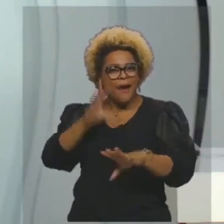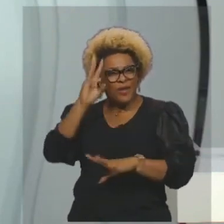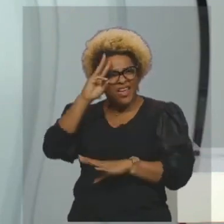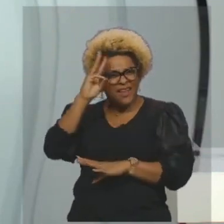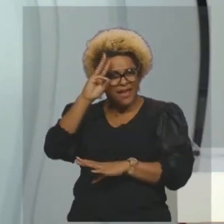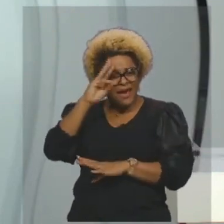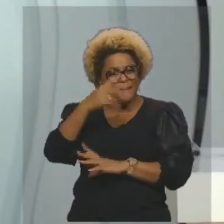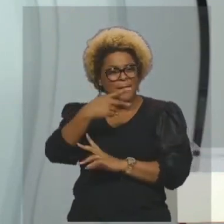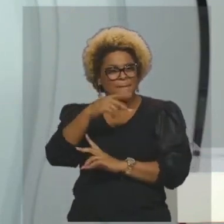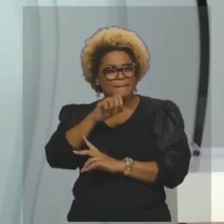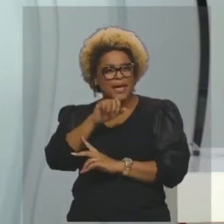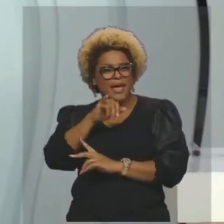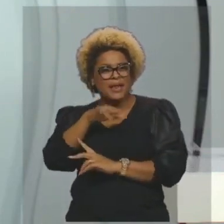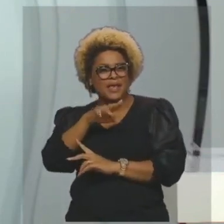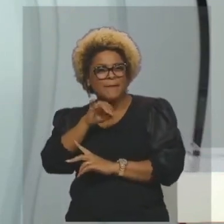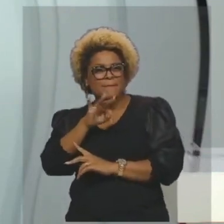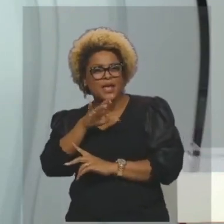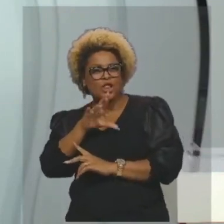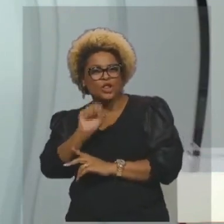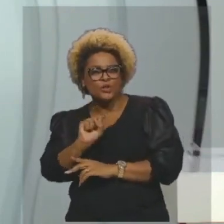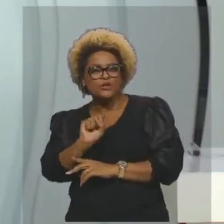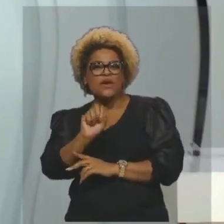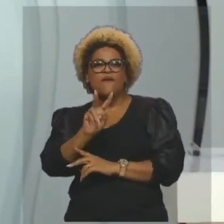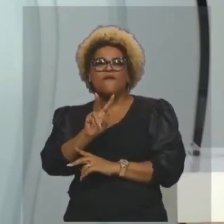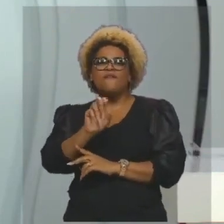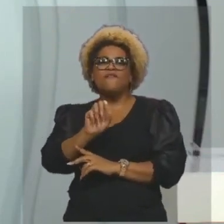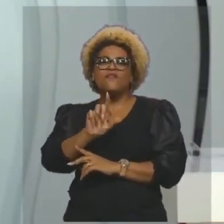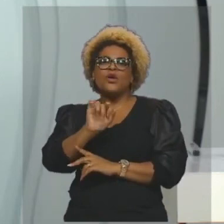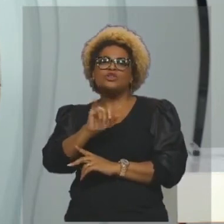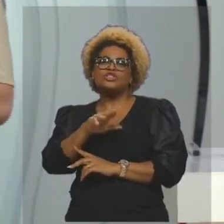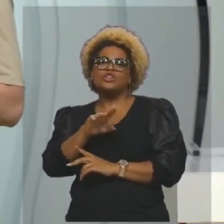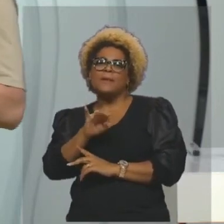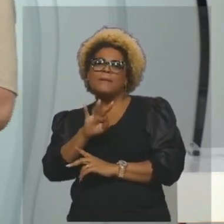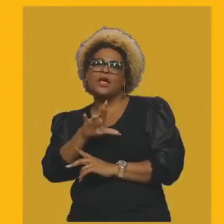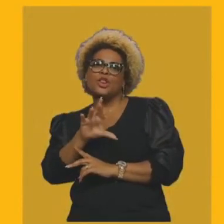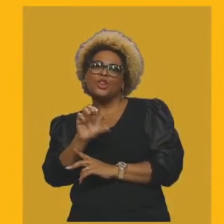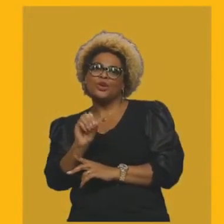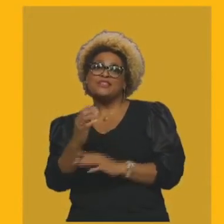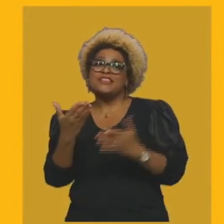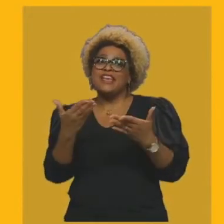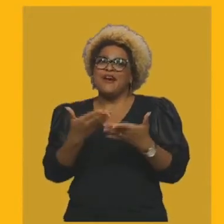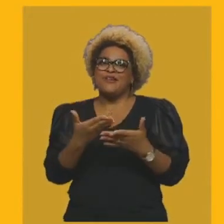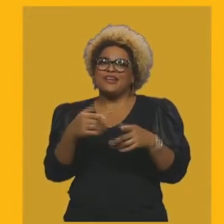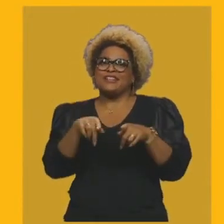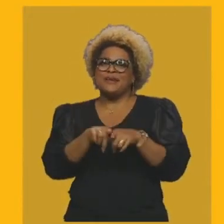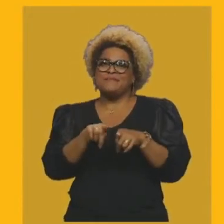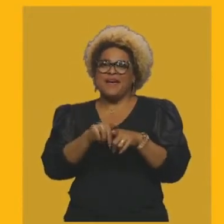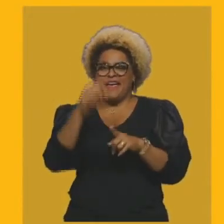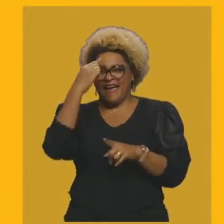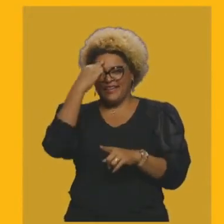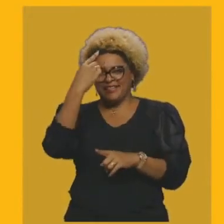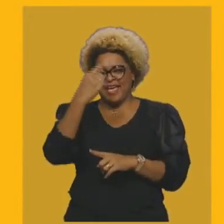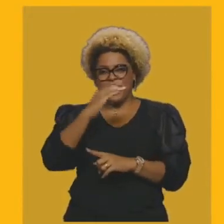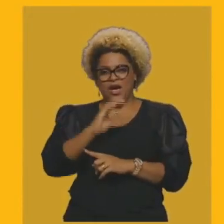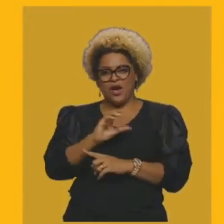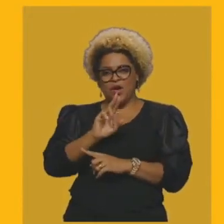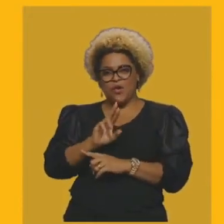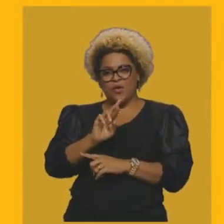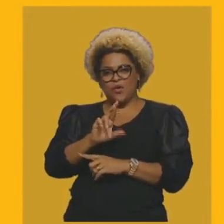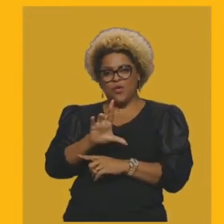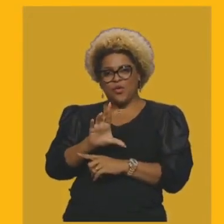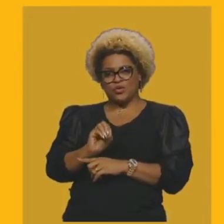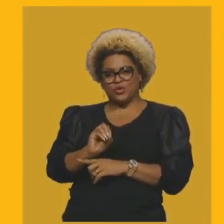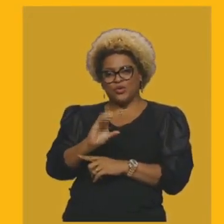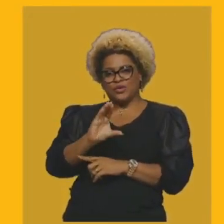e voltímetros. Só que agora eu vou trabalhar com a ideia também de curto-circuito. Olha só. Tem um segundo exemplo ali, ó. Tem 3